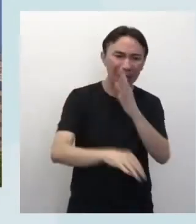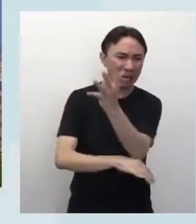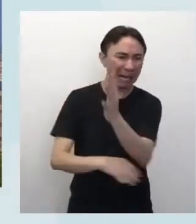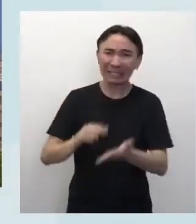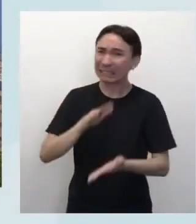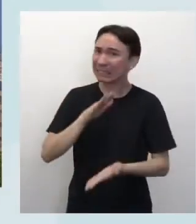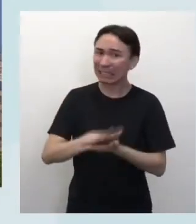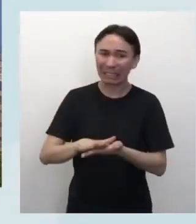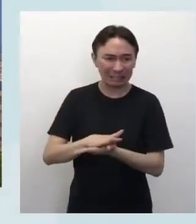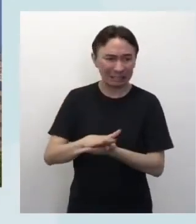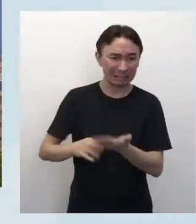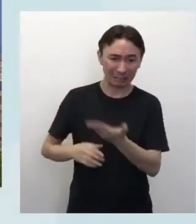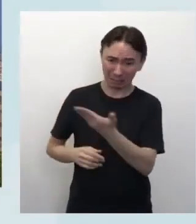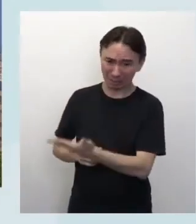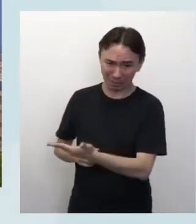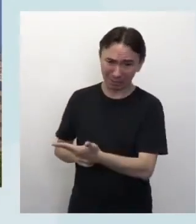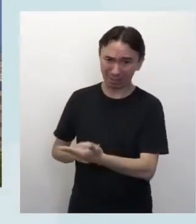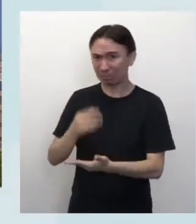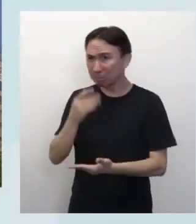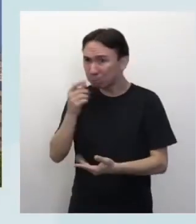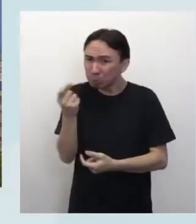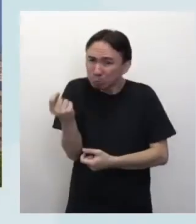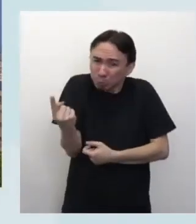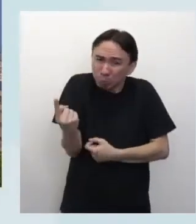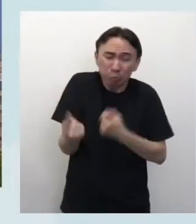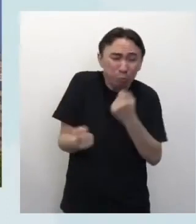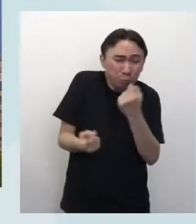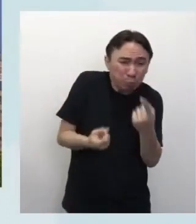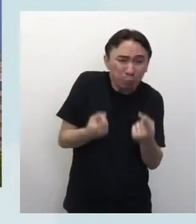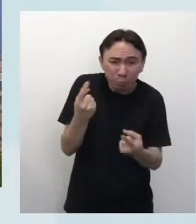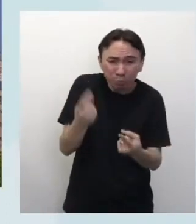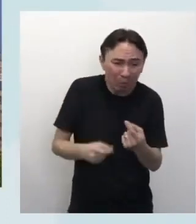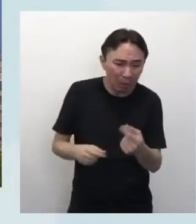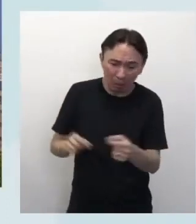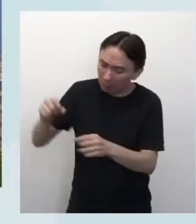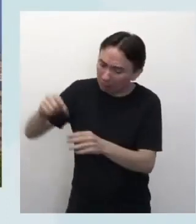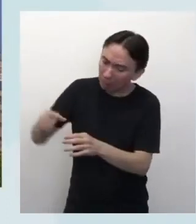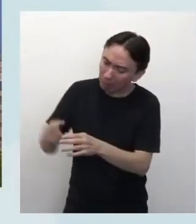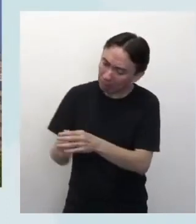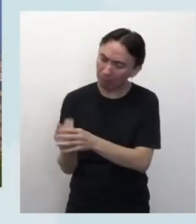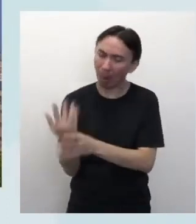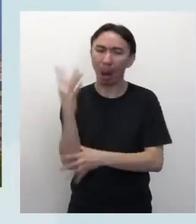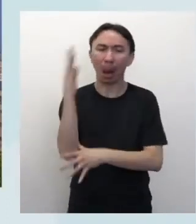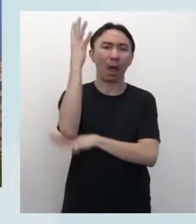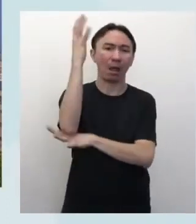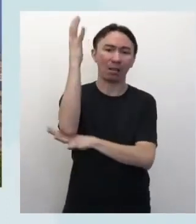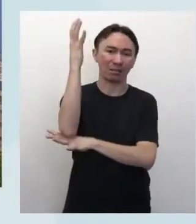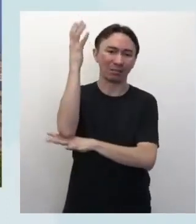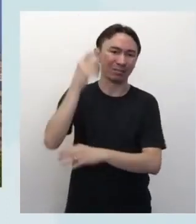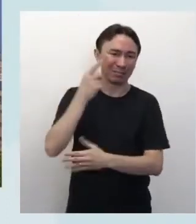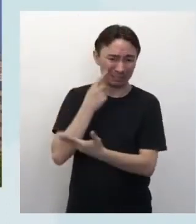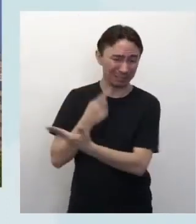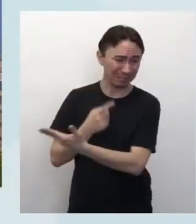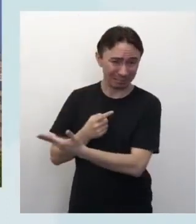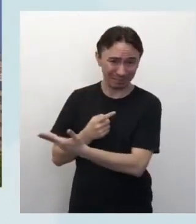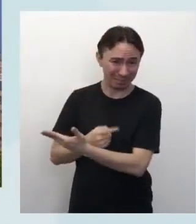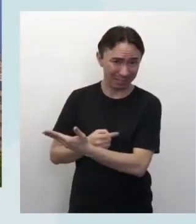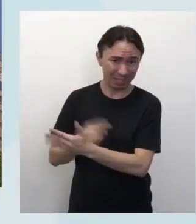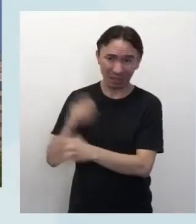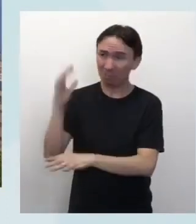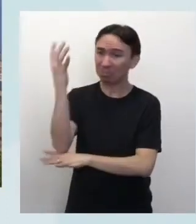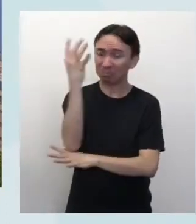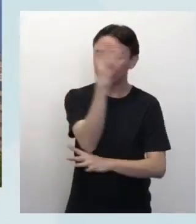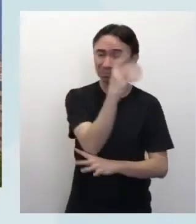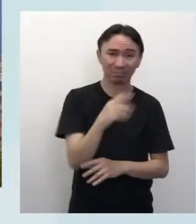são vegetações aí que foram plantadas pelo ser humano, são árvores, mas a gente vê a pequena quantidade de verde que a gente